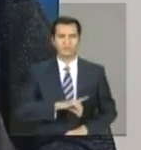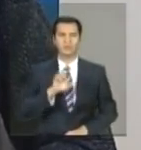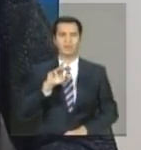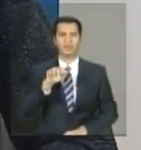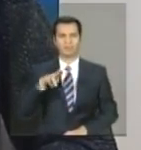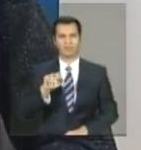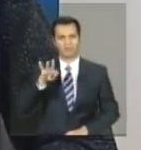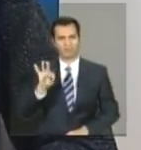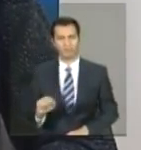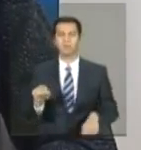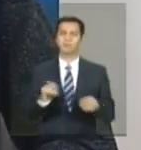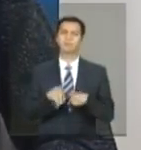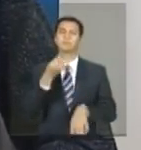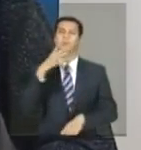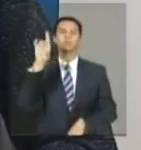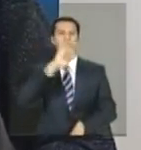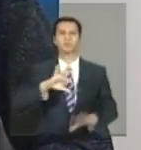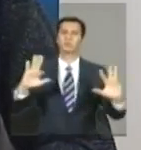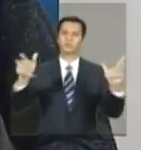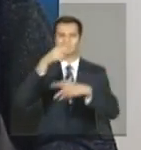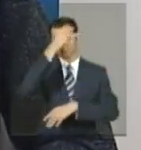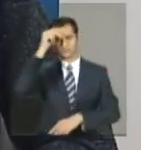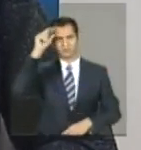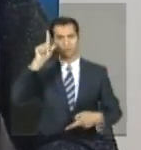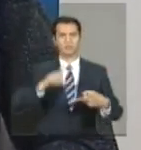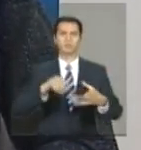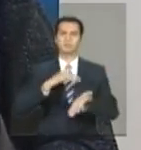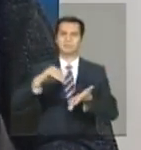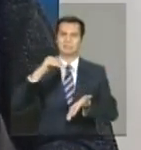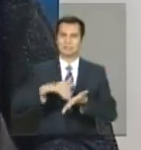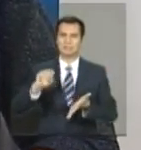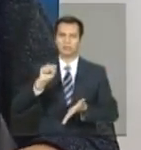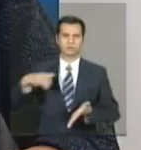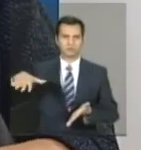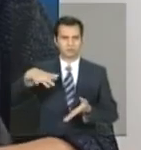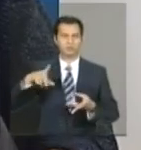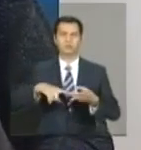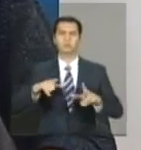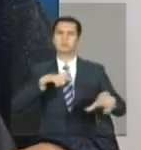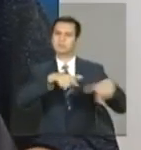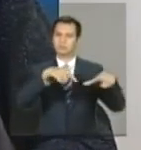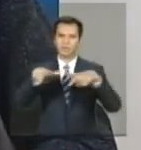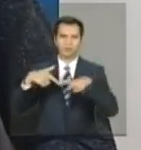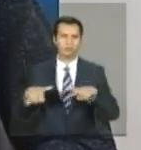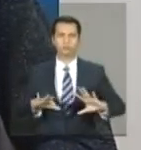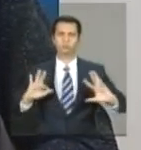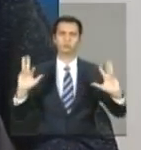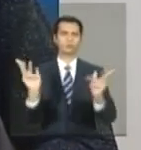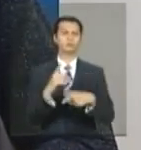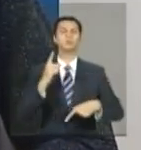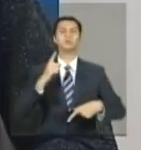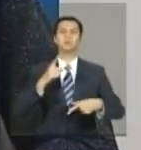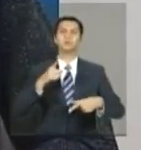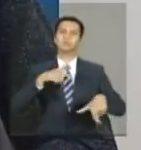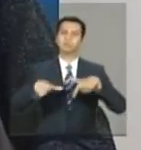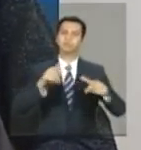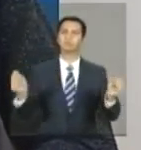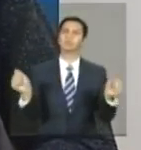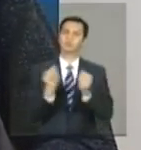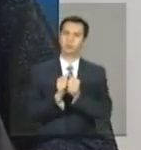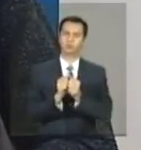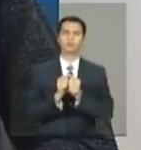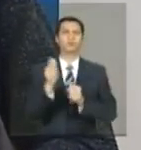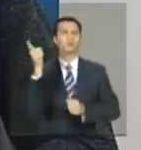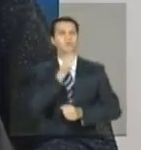prefeitos, secretários municipais de assistência social, enfim, a todos os trabalhadores que fazem com que o Cadastro Único e o Bolsa Família cheguem às